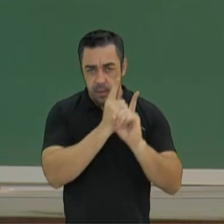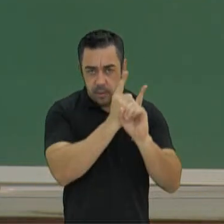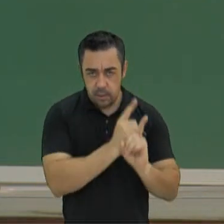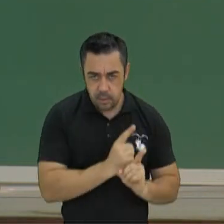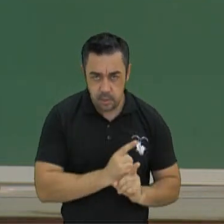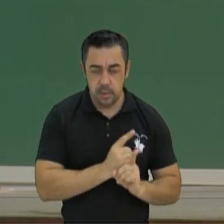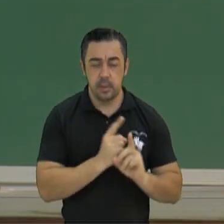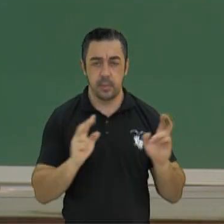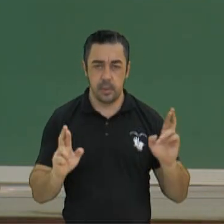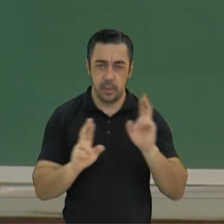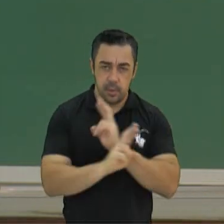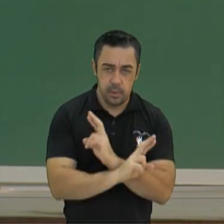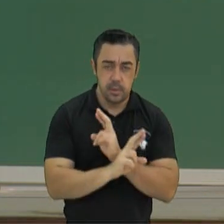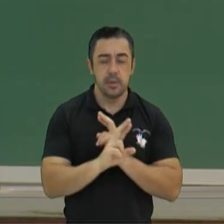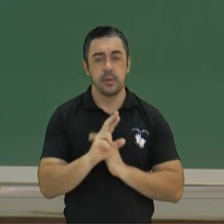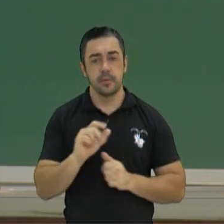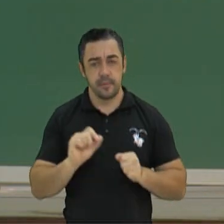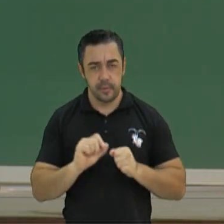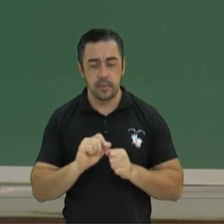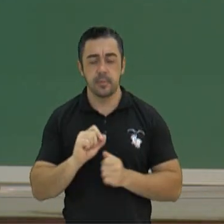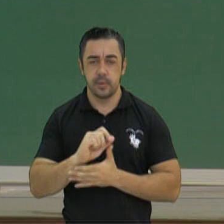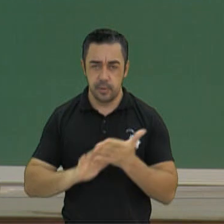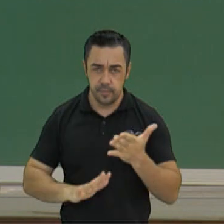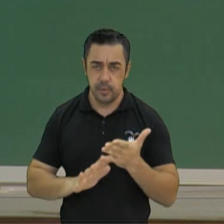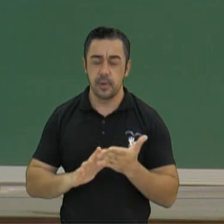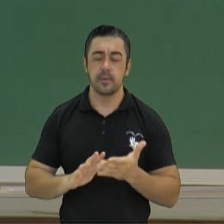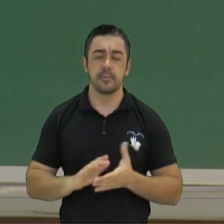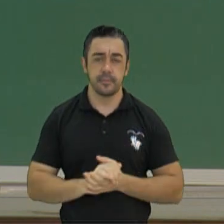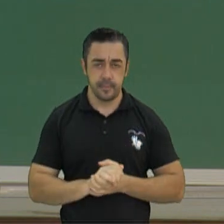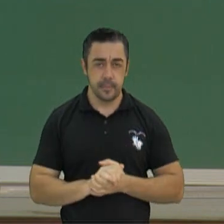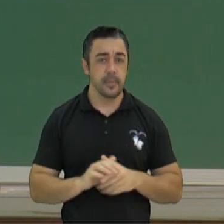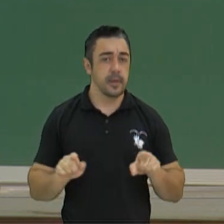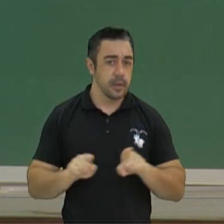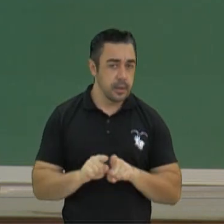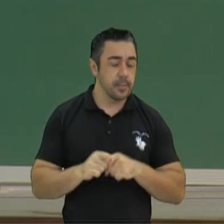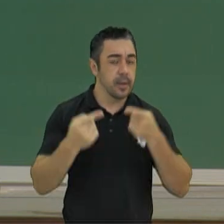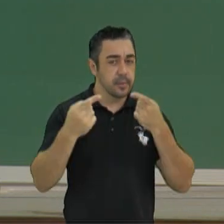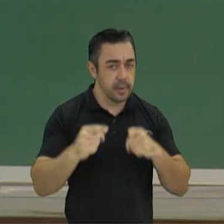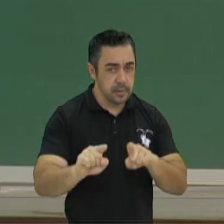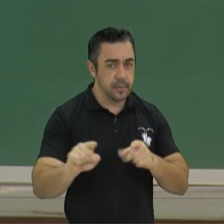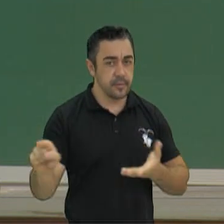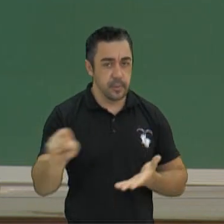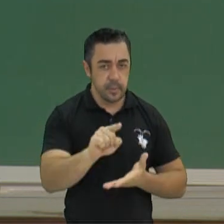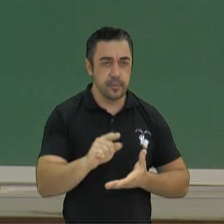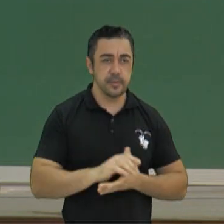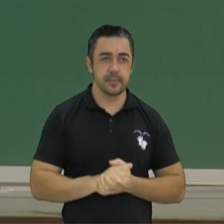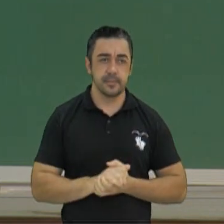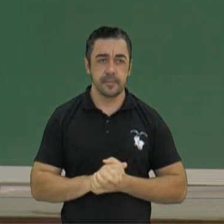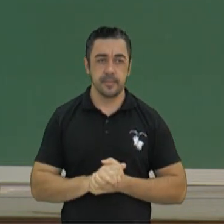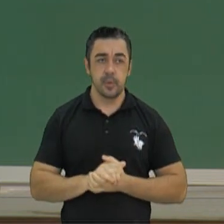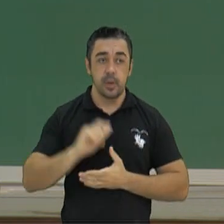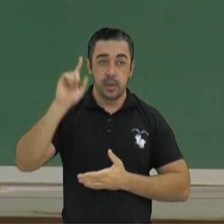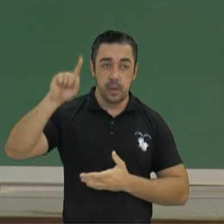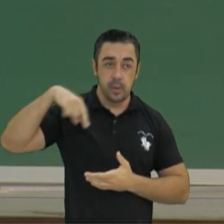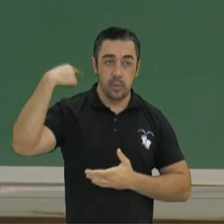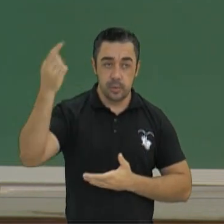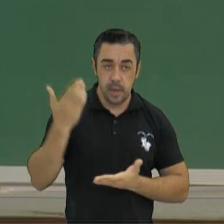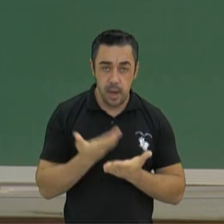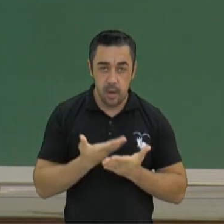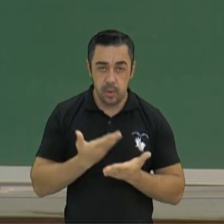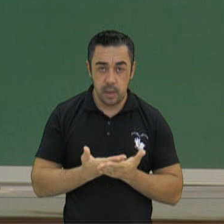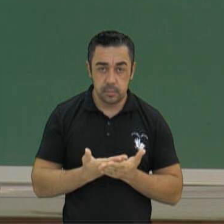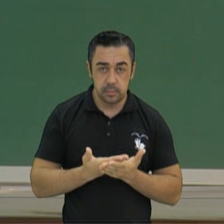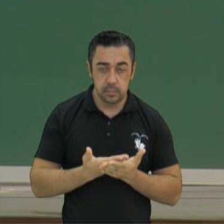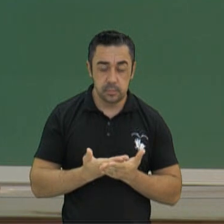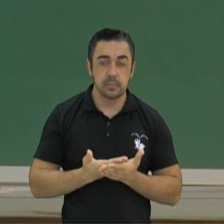né, relações e fizemos algumas resoluções de problemas, né? Inclusive um desafio teve hoje, né? E o que nós vamos ver na próxima